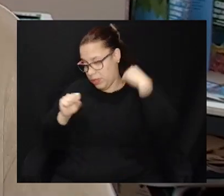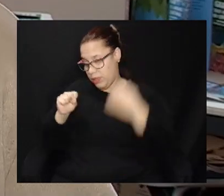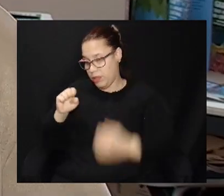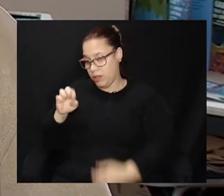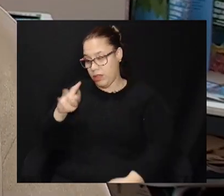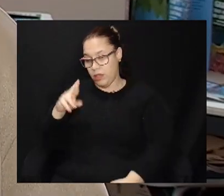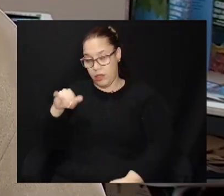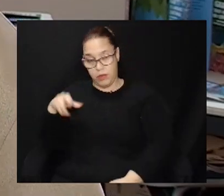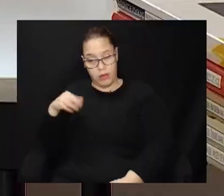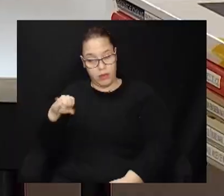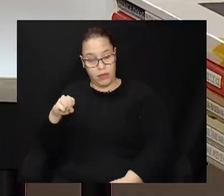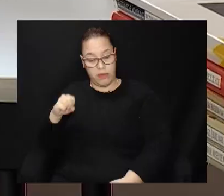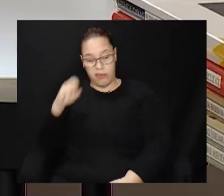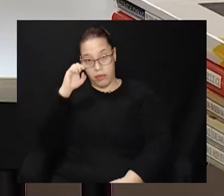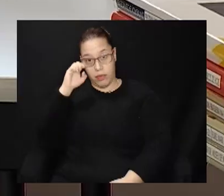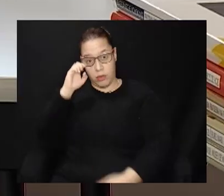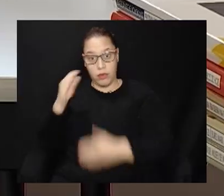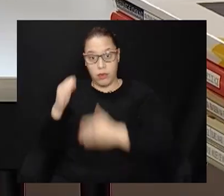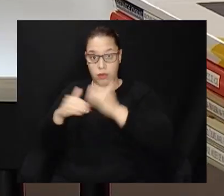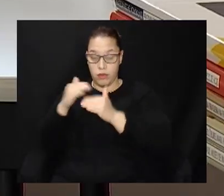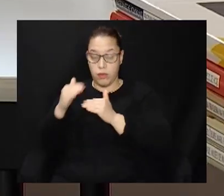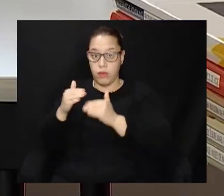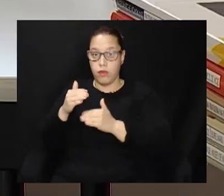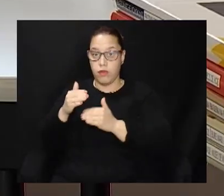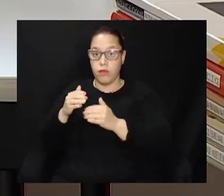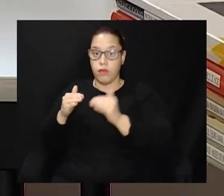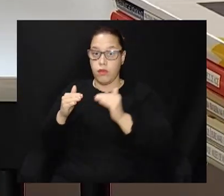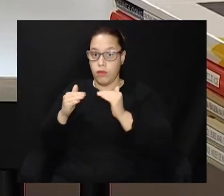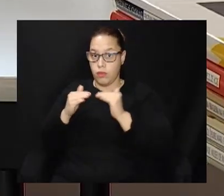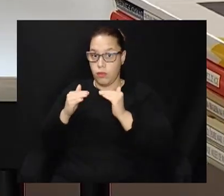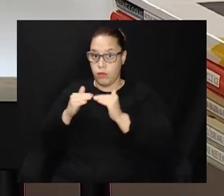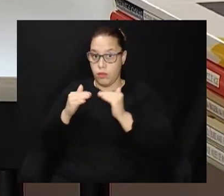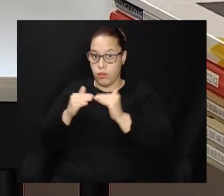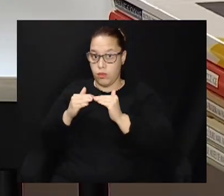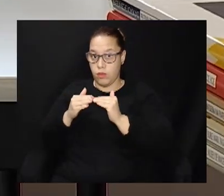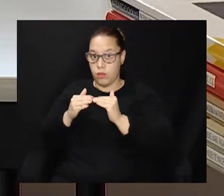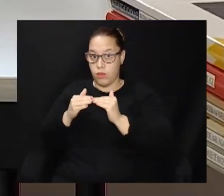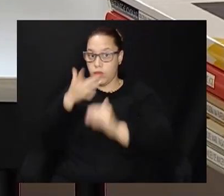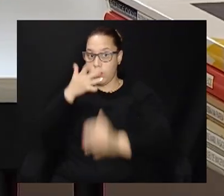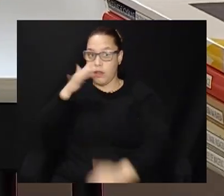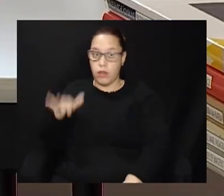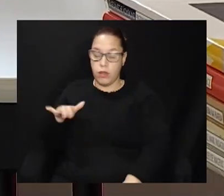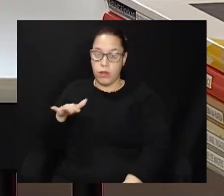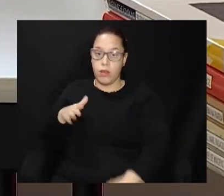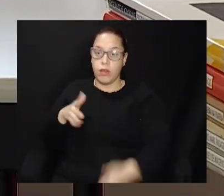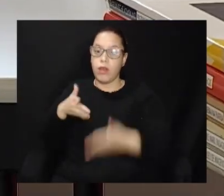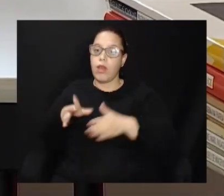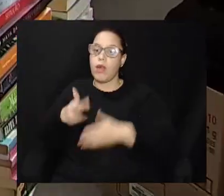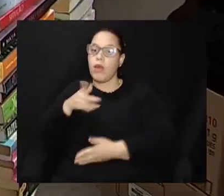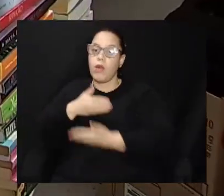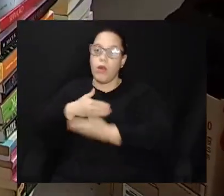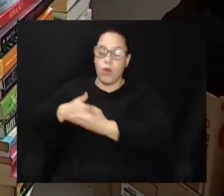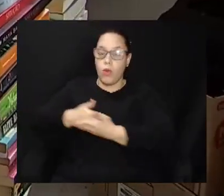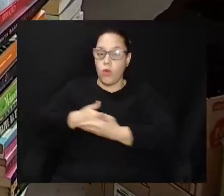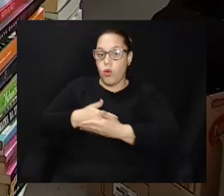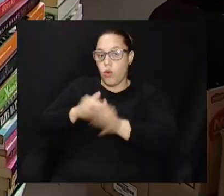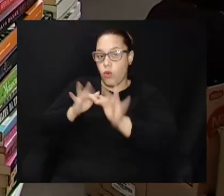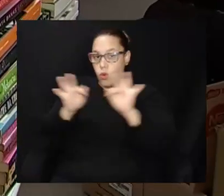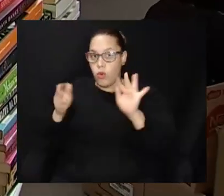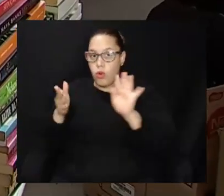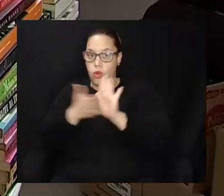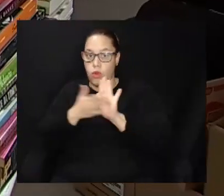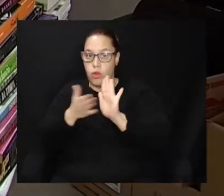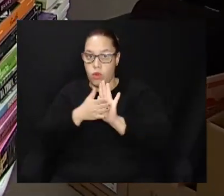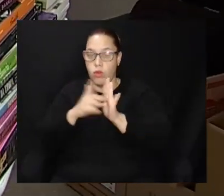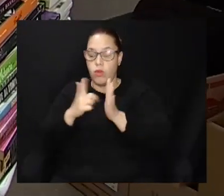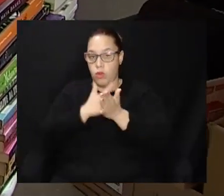o parto de uma criança, ajudando o nascimento. Aí nasce um bebê e ele diz o seguinte, essa frase eu amo, coloquei num livro meu de literatura,